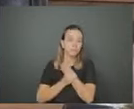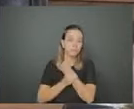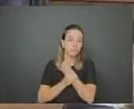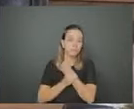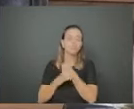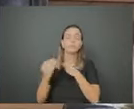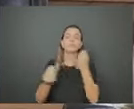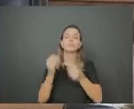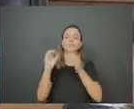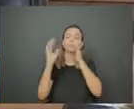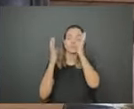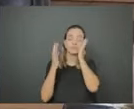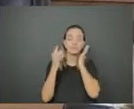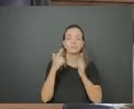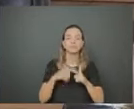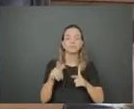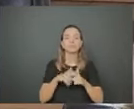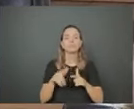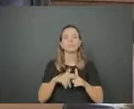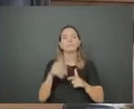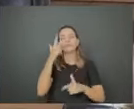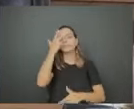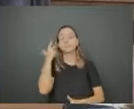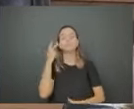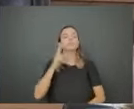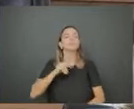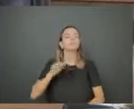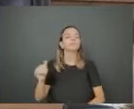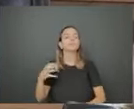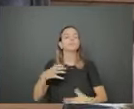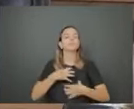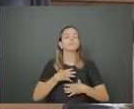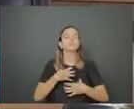sintam, aquelas pessoas que nunca foram vítimas da violência,